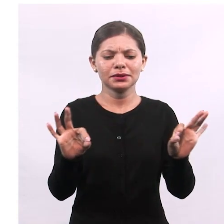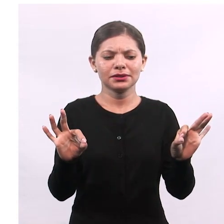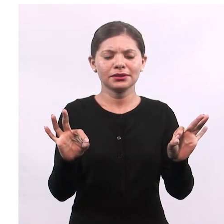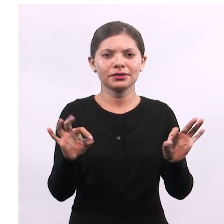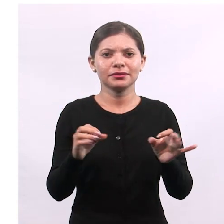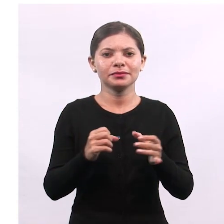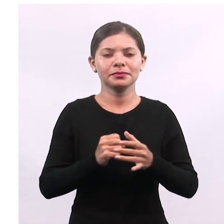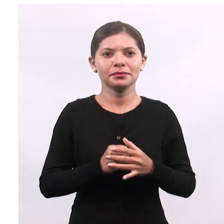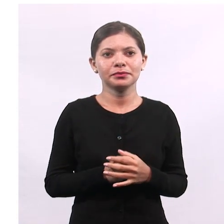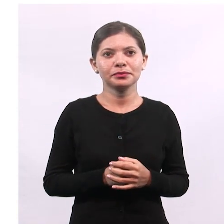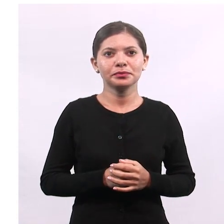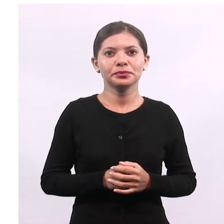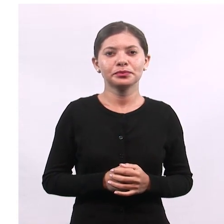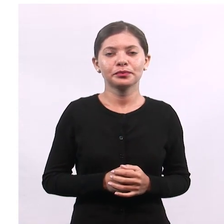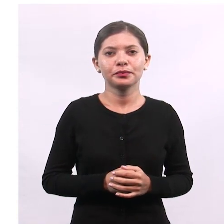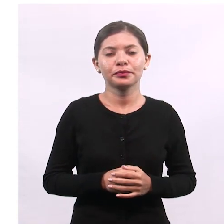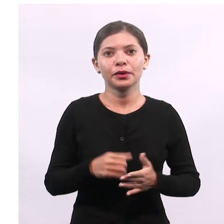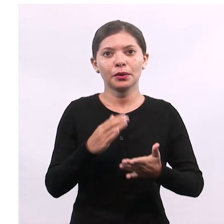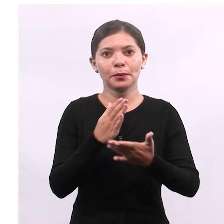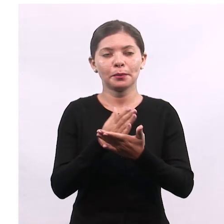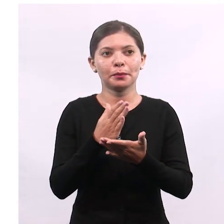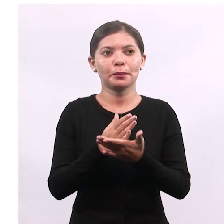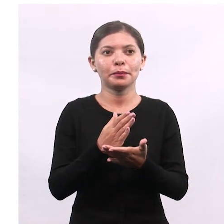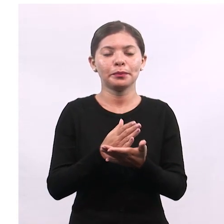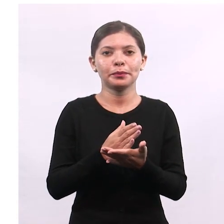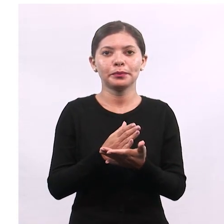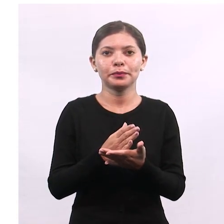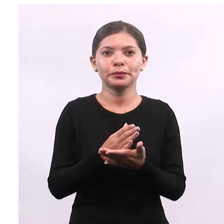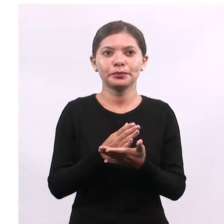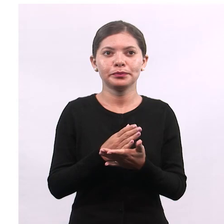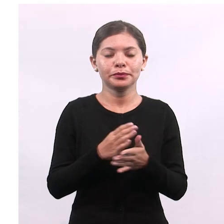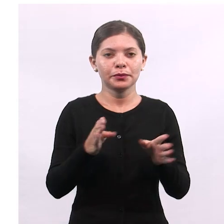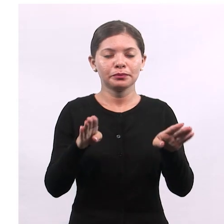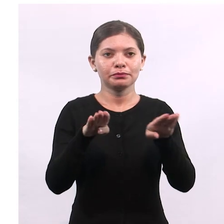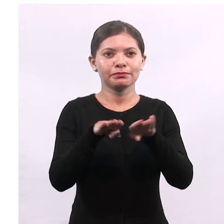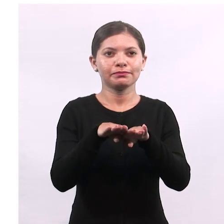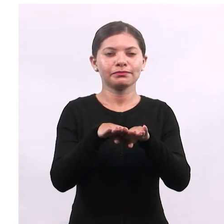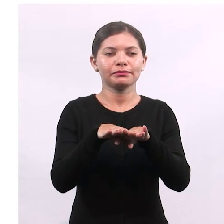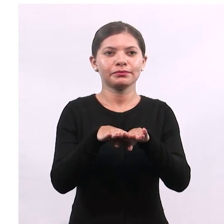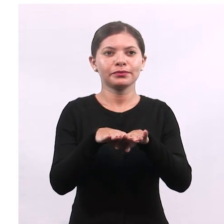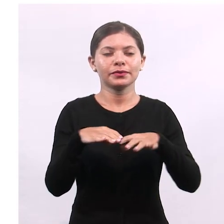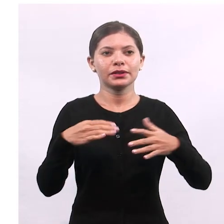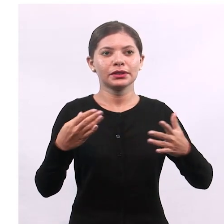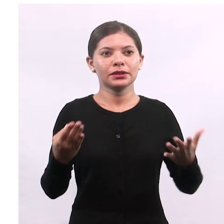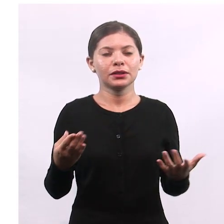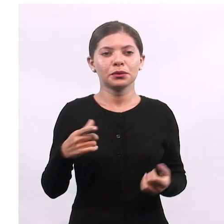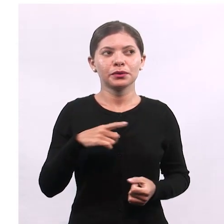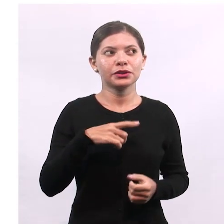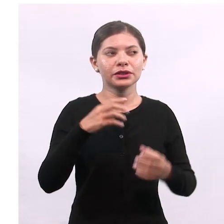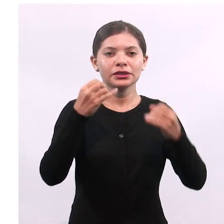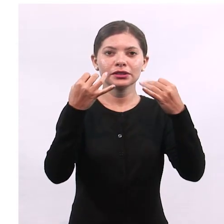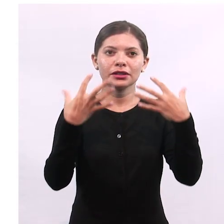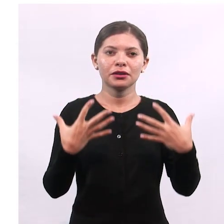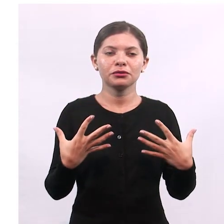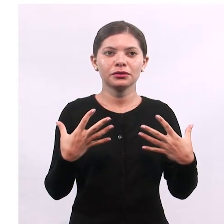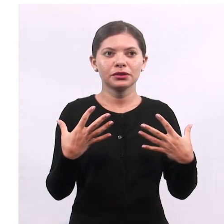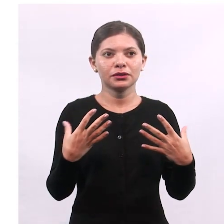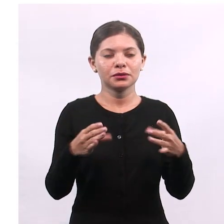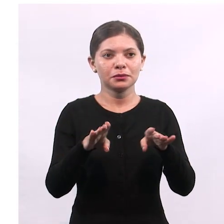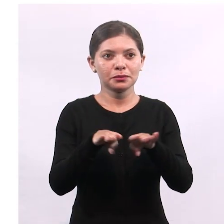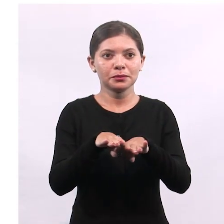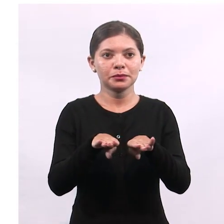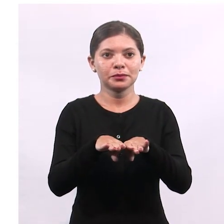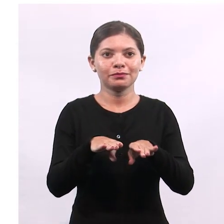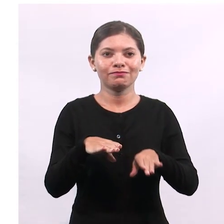a variância e o desvio padrão então quando a gente descreve uma média nem sempre ela